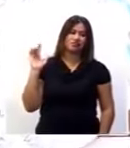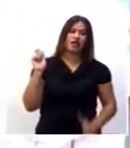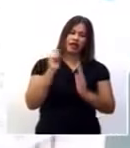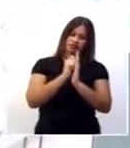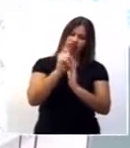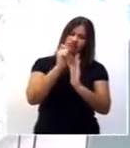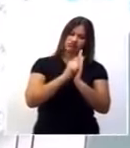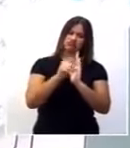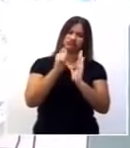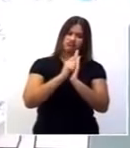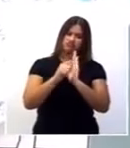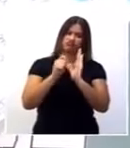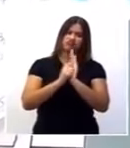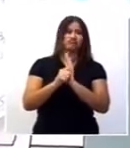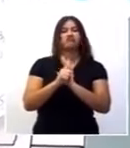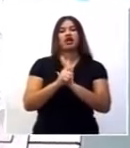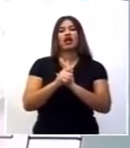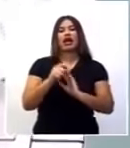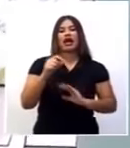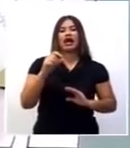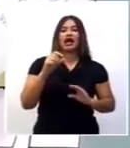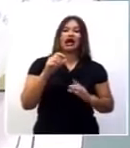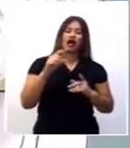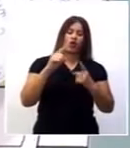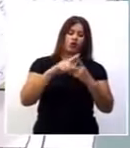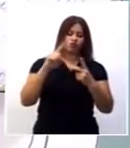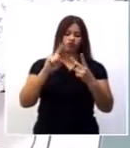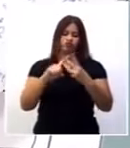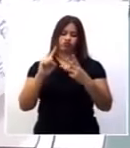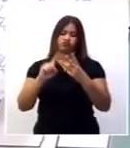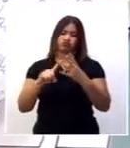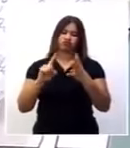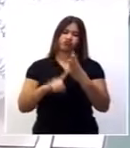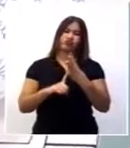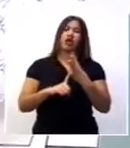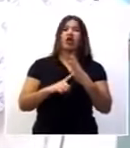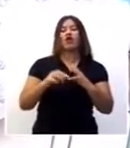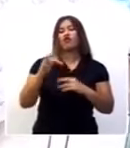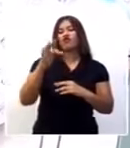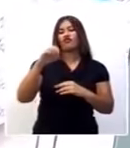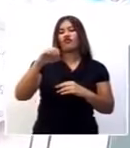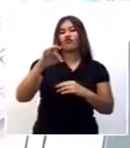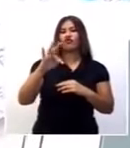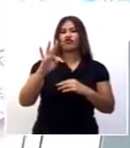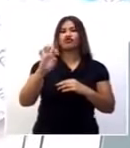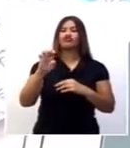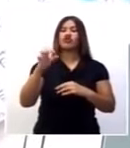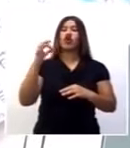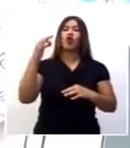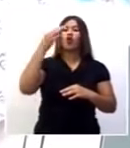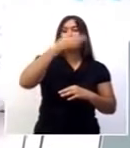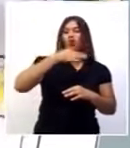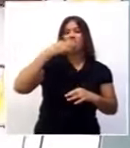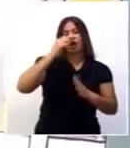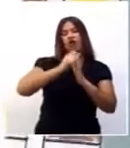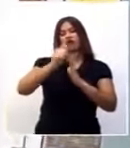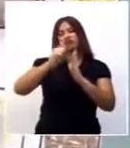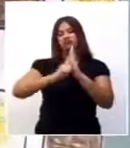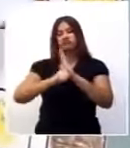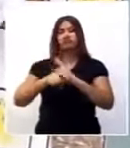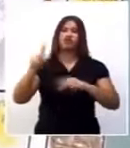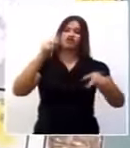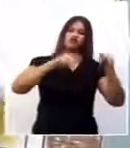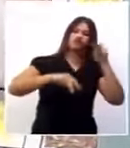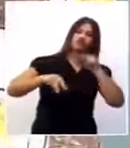cartas, olha. Carta 1, 2, 3, fonte oral, escrita, visual. São todas escritas à mão, porque a gente não quer